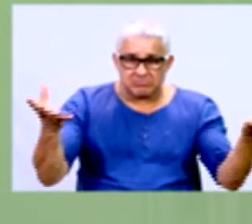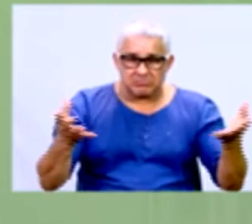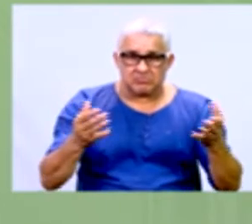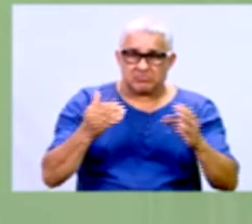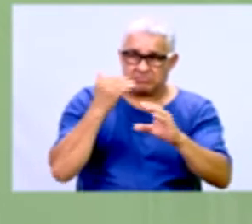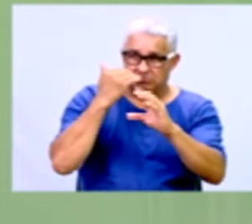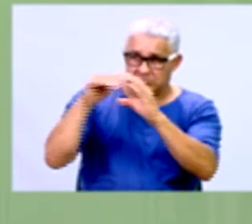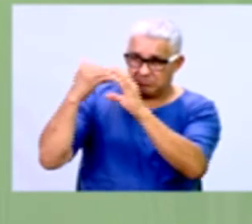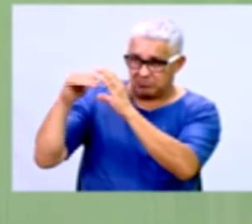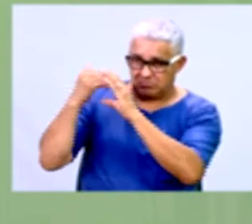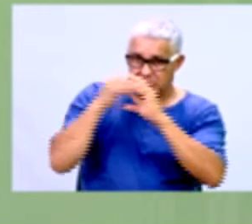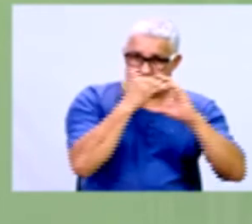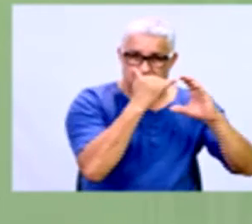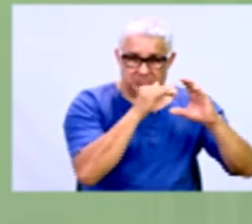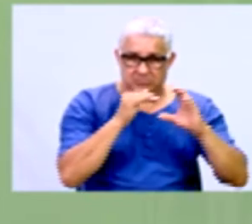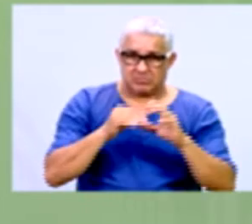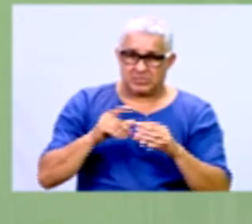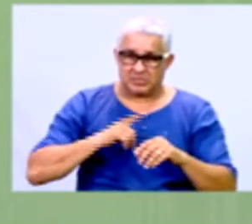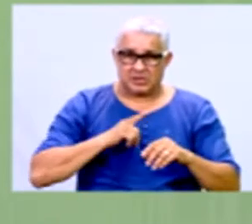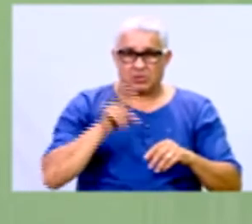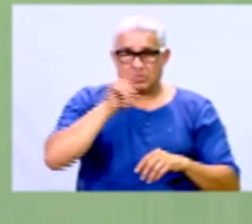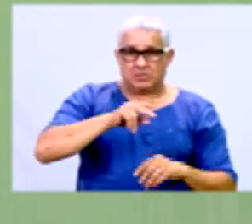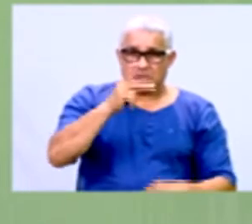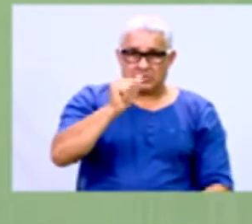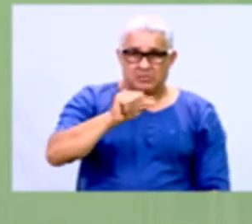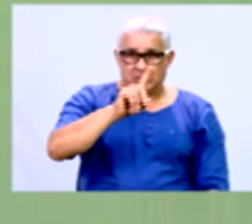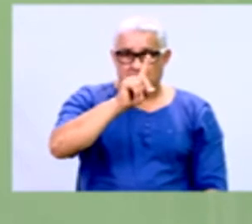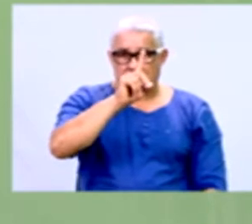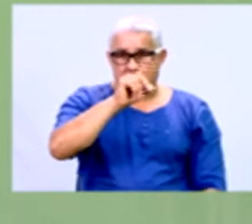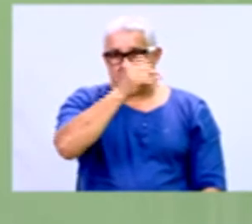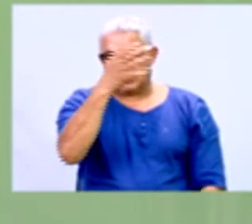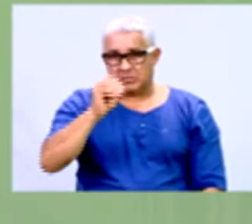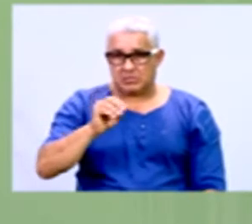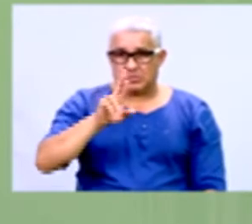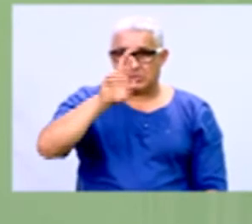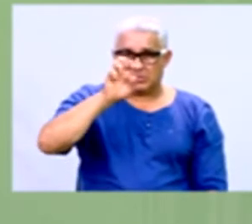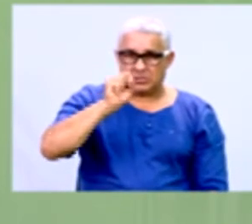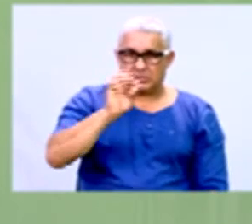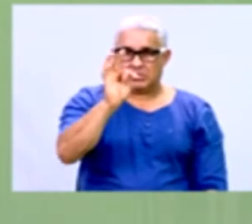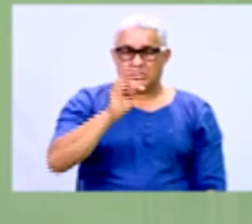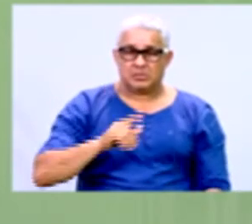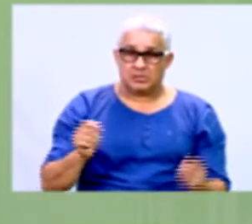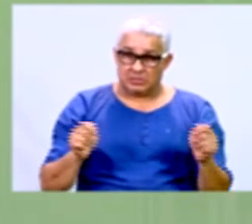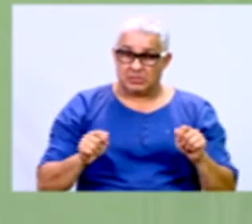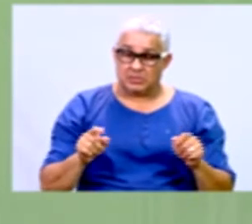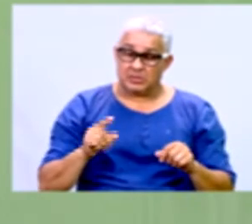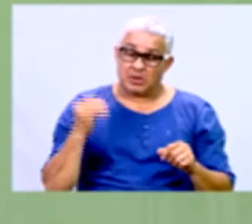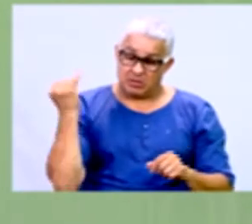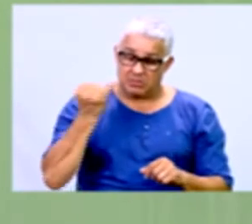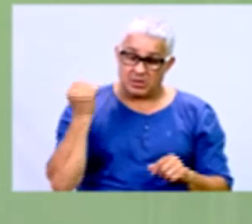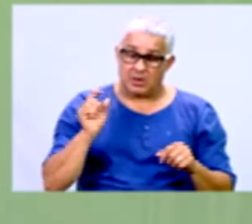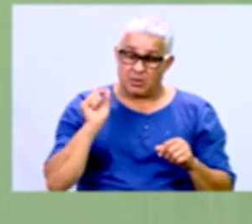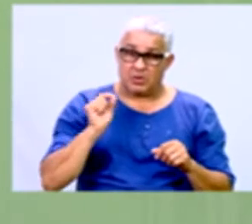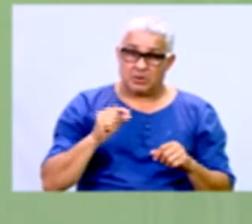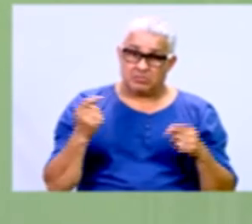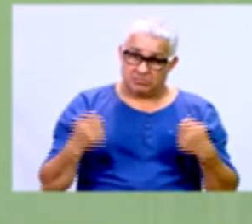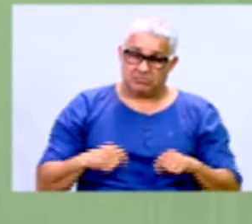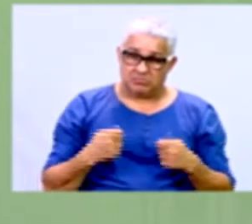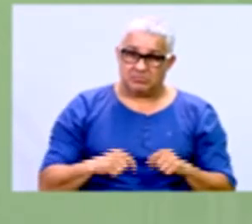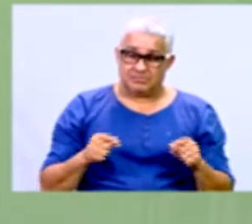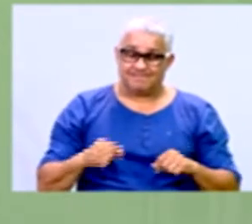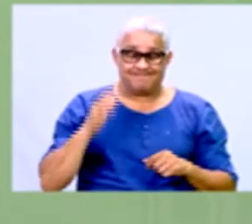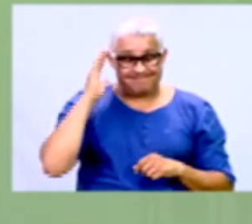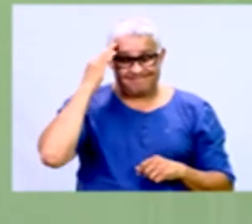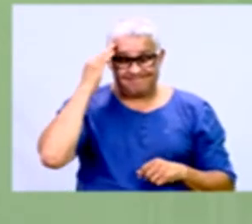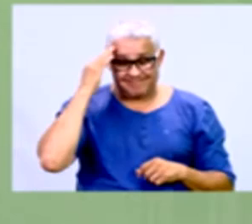transferência dessas informações utilizando esses padrões RESTful, né? Vale ressaltar que é extremamente necessário, galera,